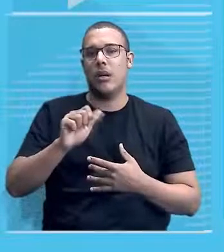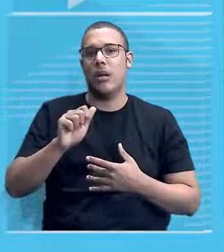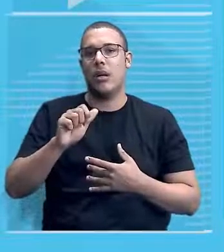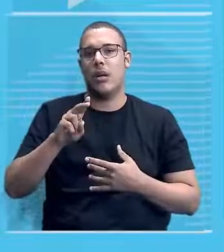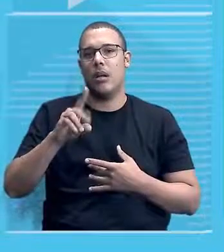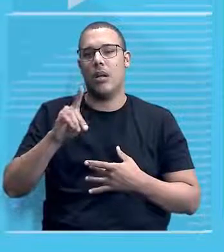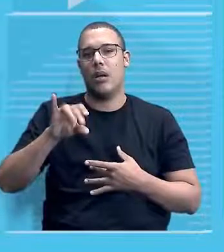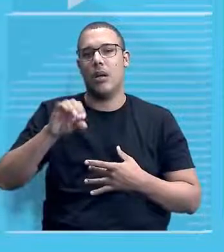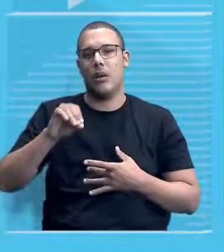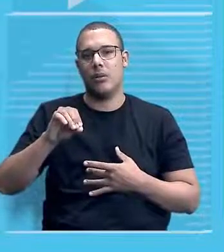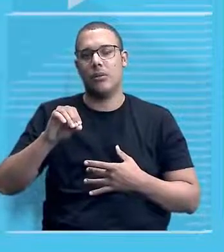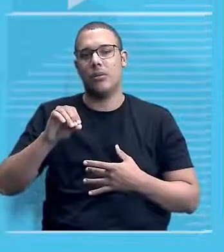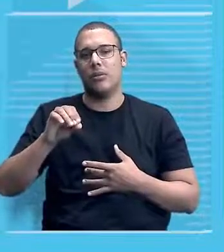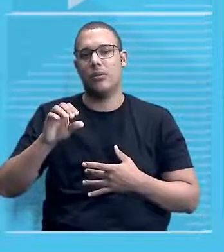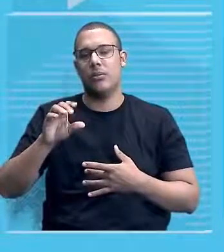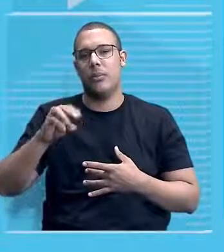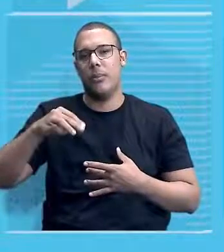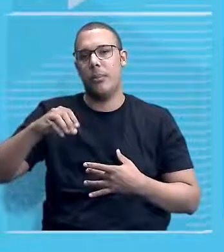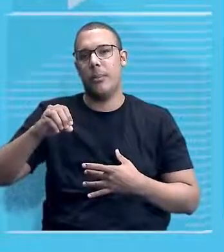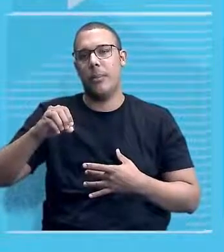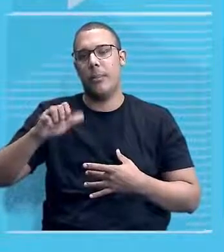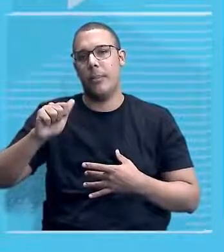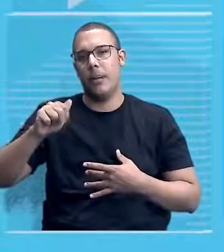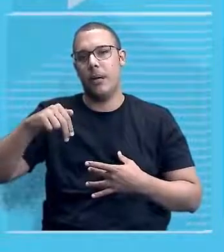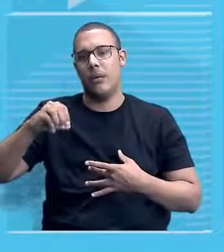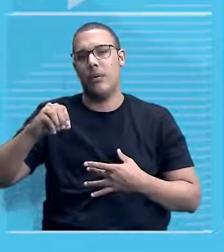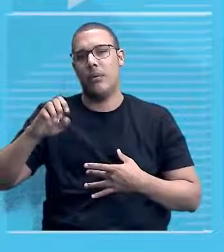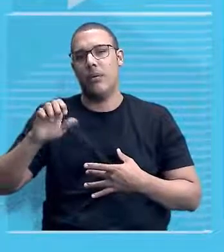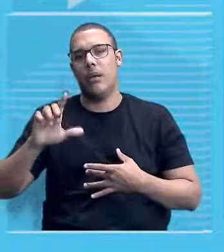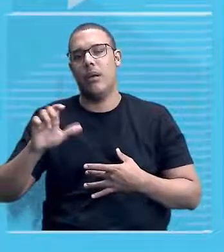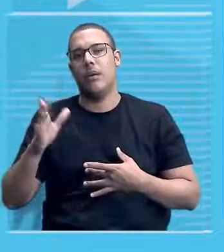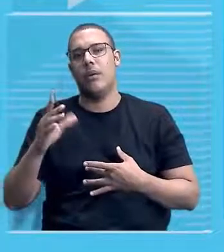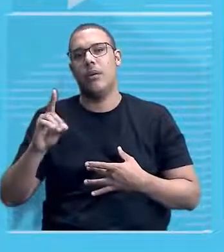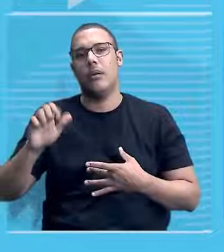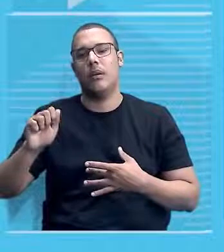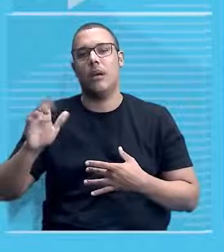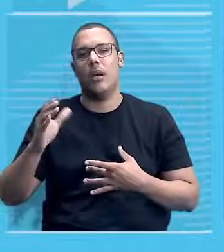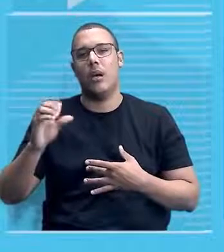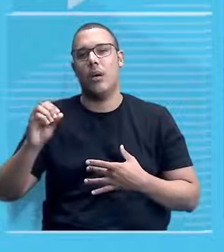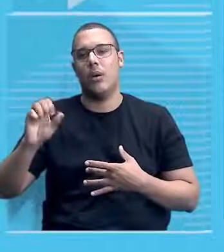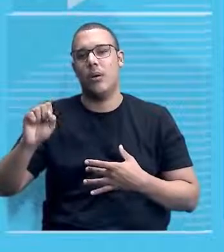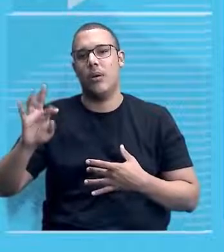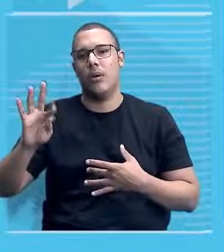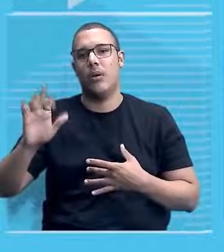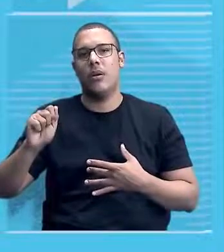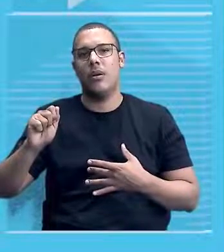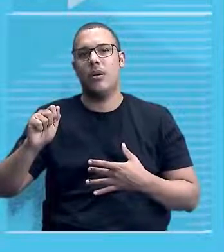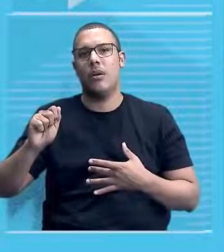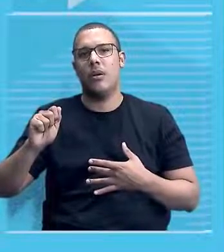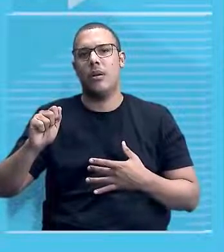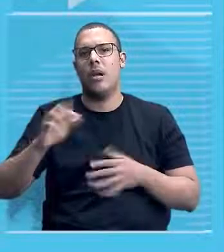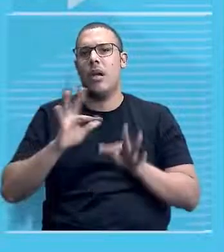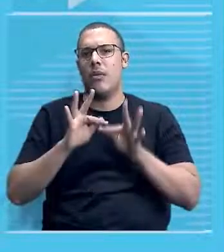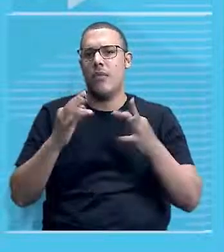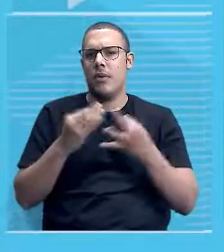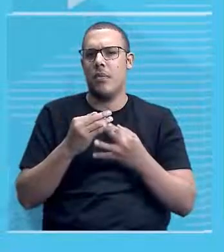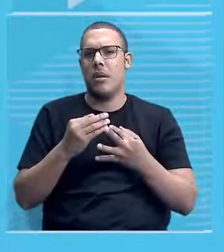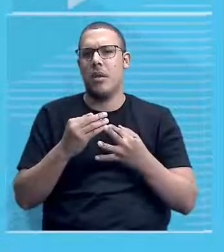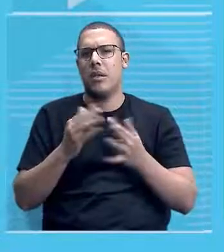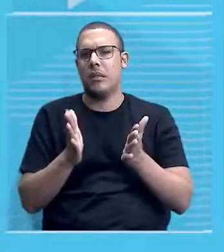Cláudio Manoel da Costa família de famílias ricas de